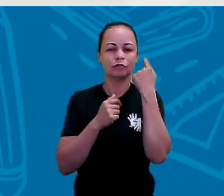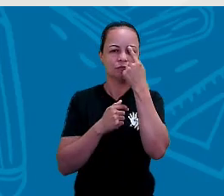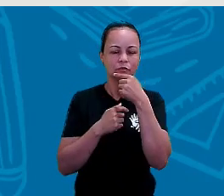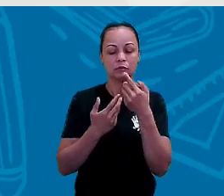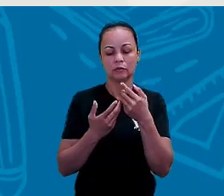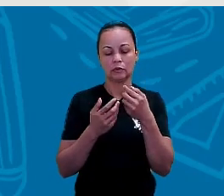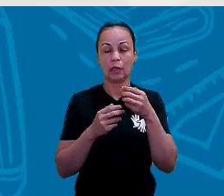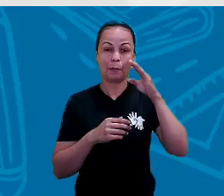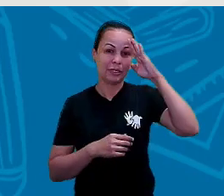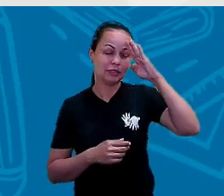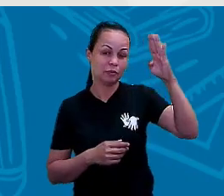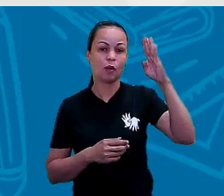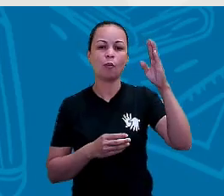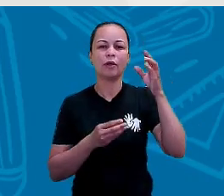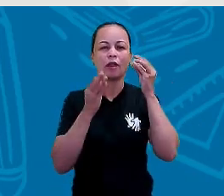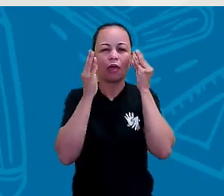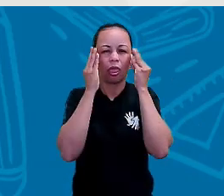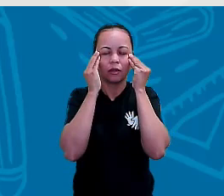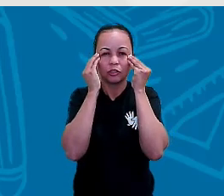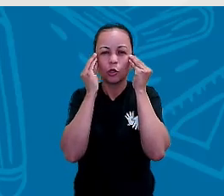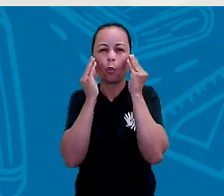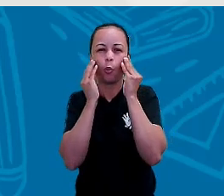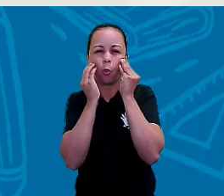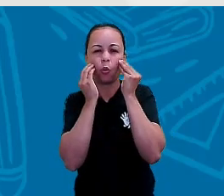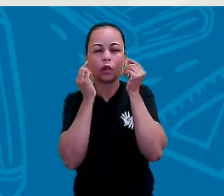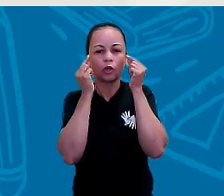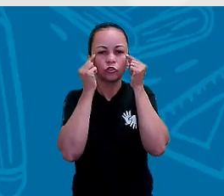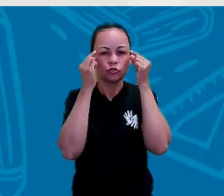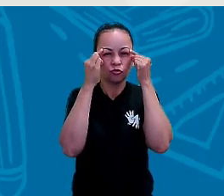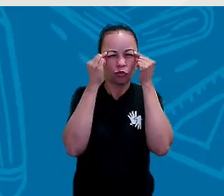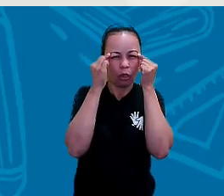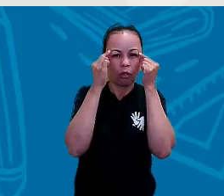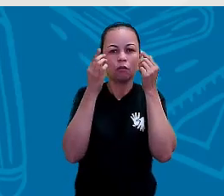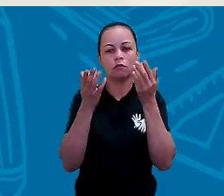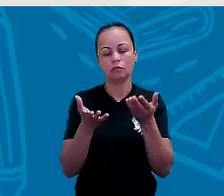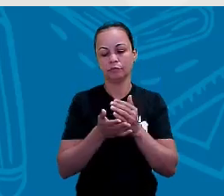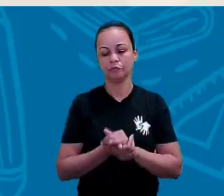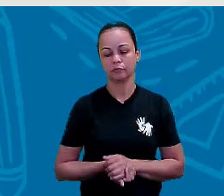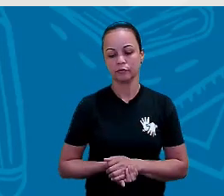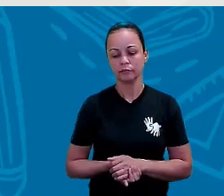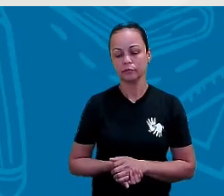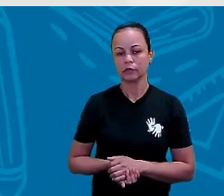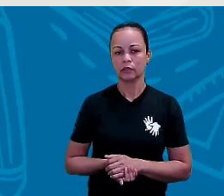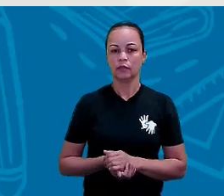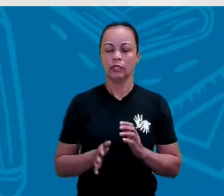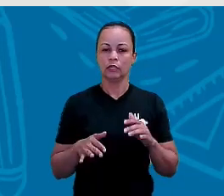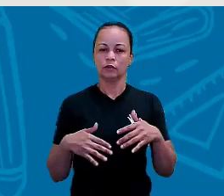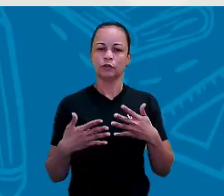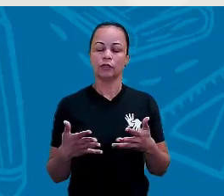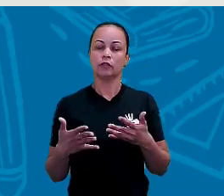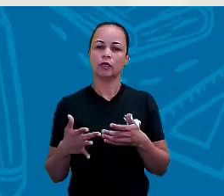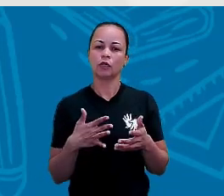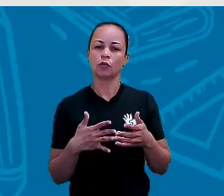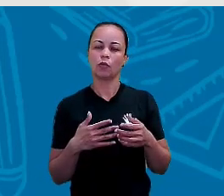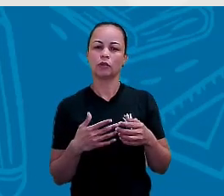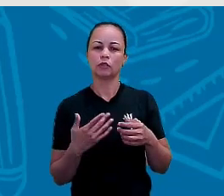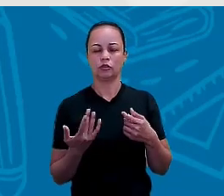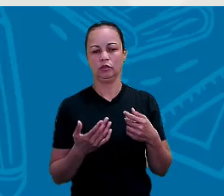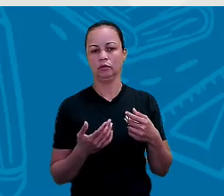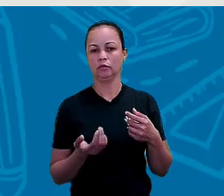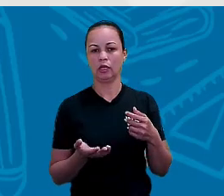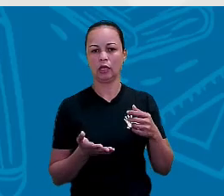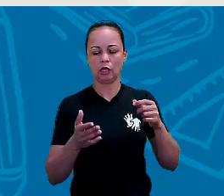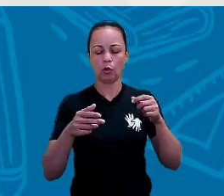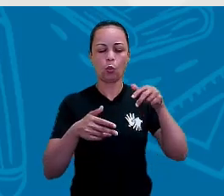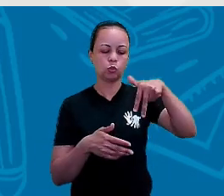Principalmente através da criação de rugas, né? De olheiras, né? Ou seja, quando a gente se expõe ao sol,